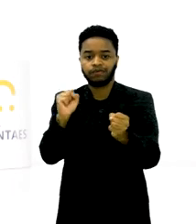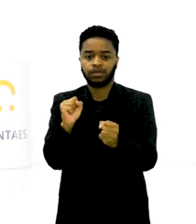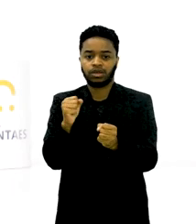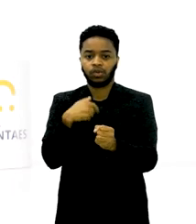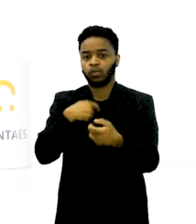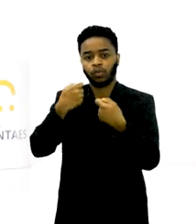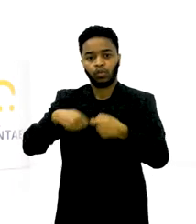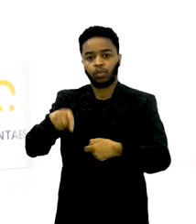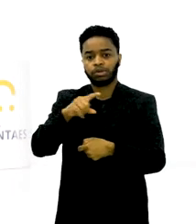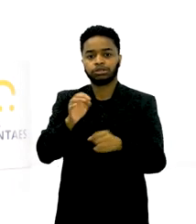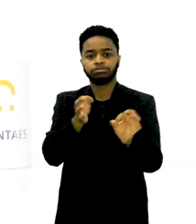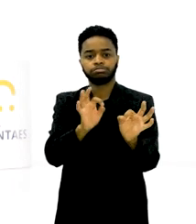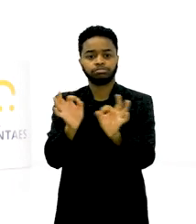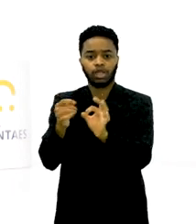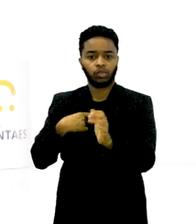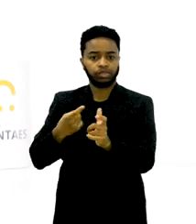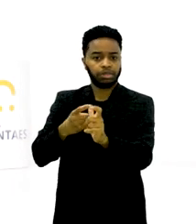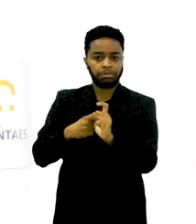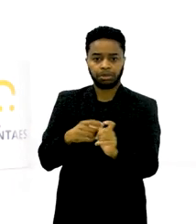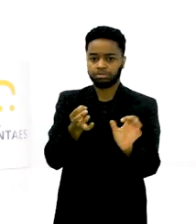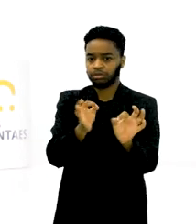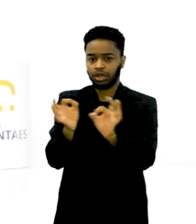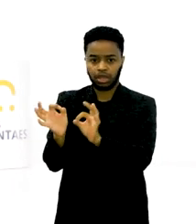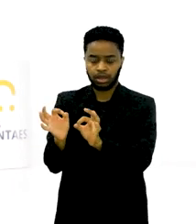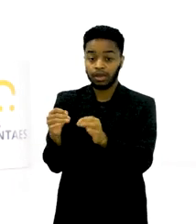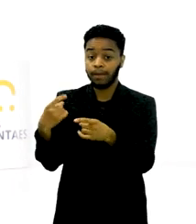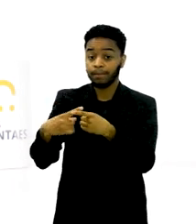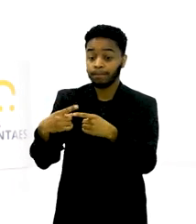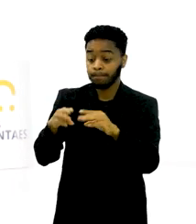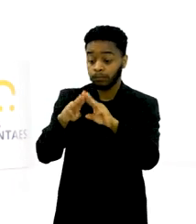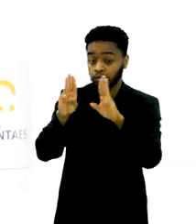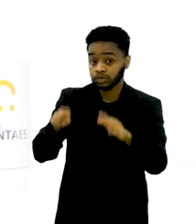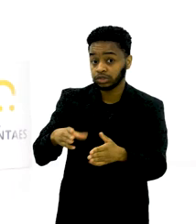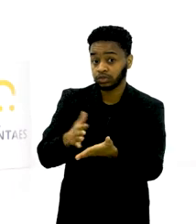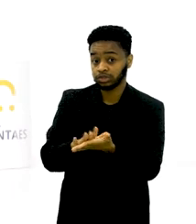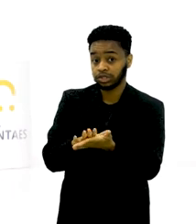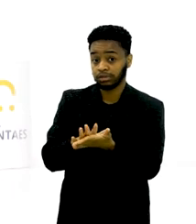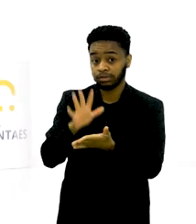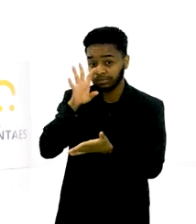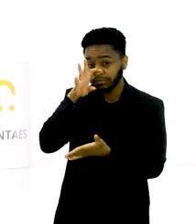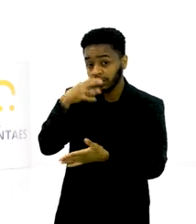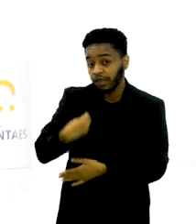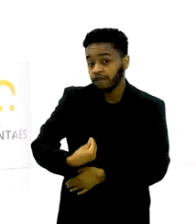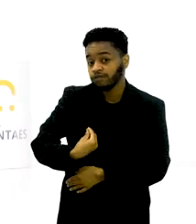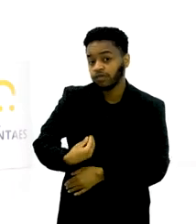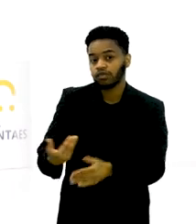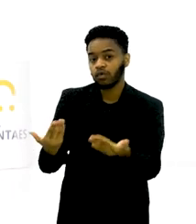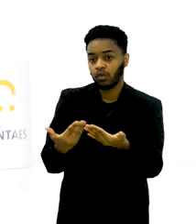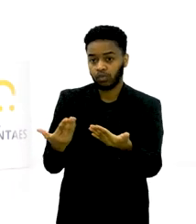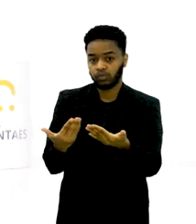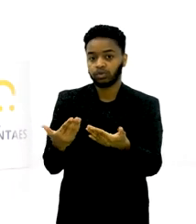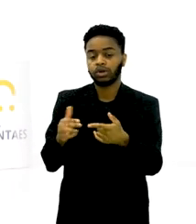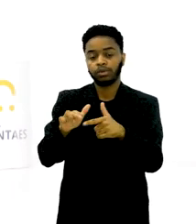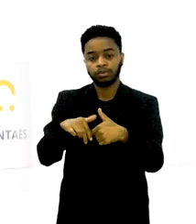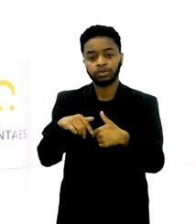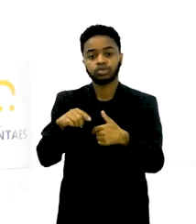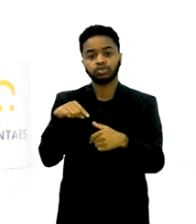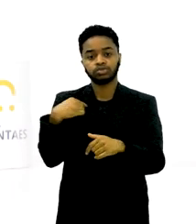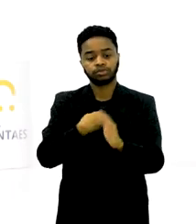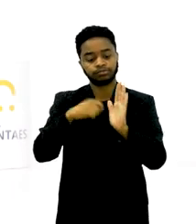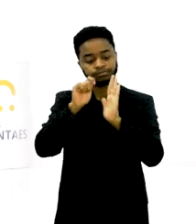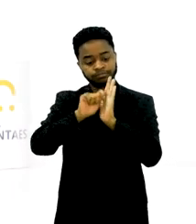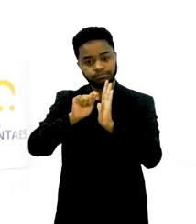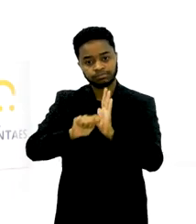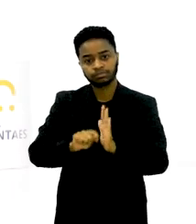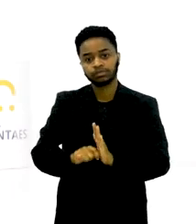eu não dependo de ninguém literalmente o museu do Samba sobrevive né pelas digitais que a gente escreve